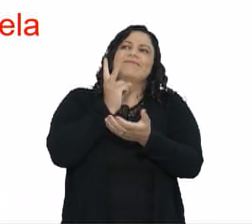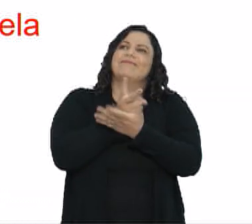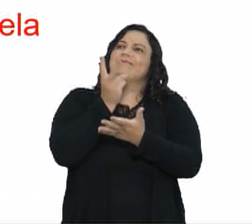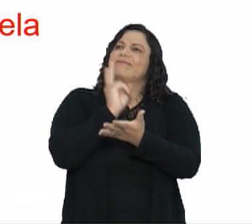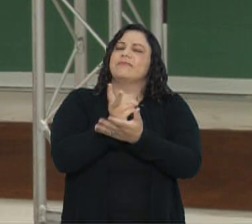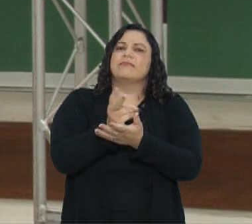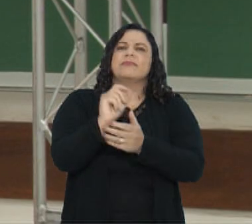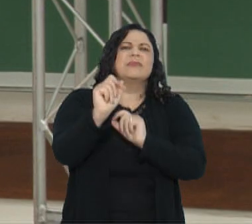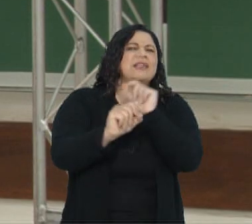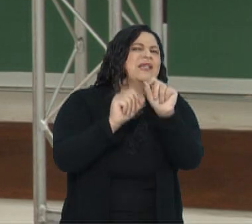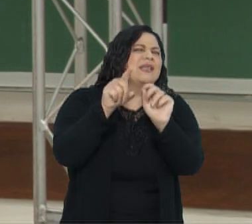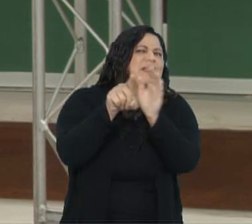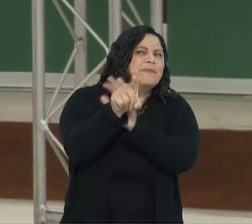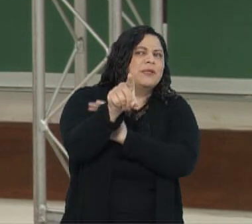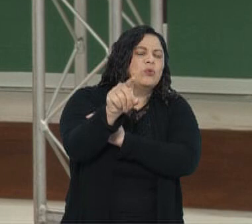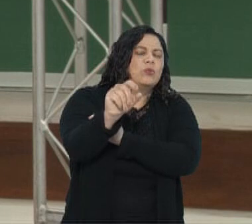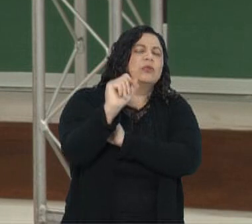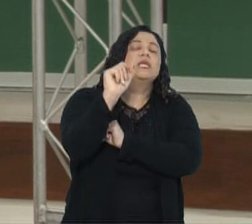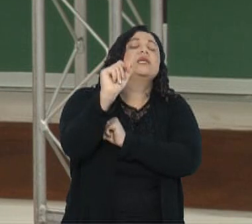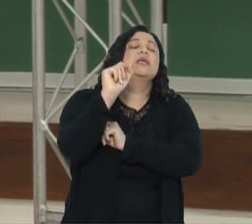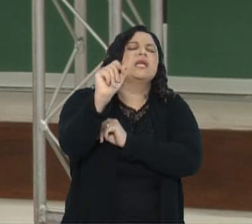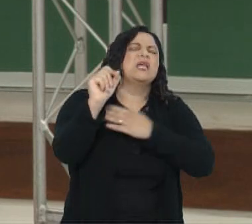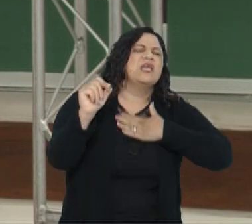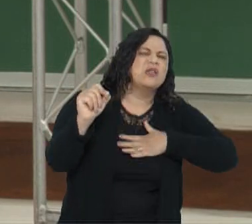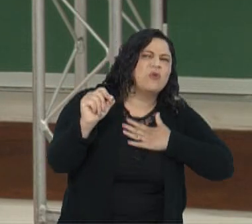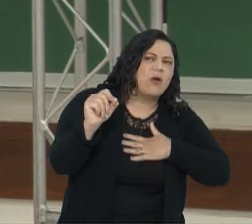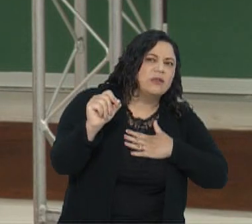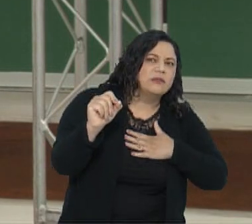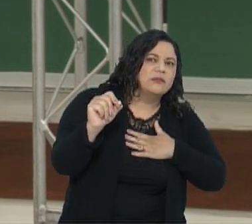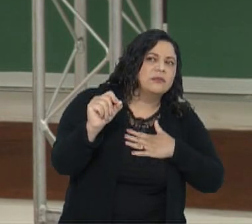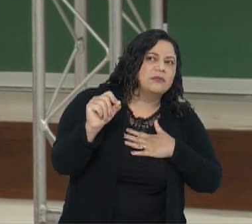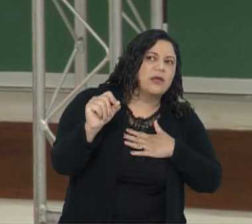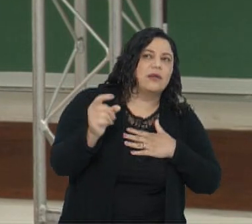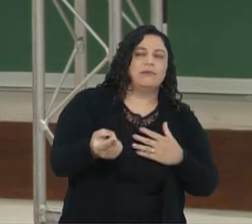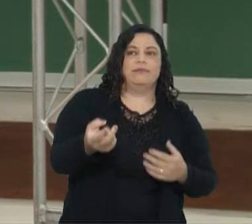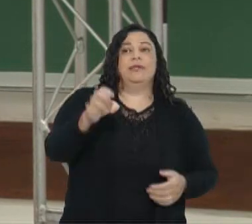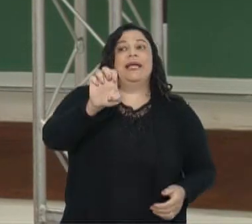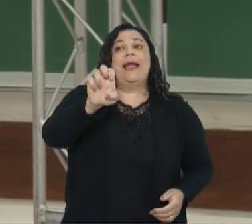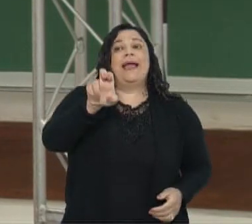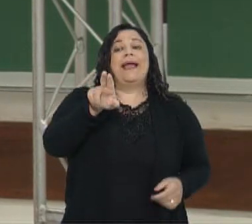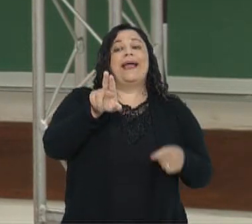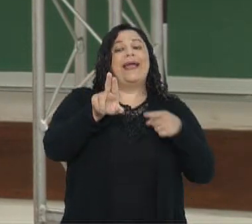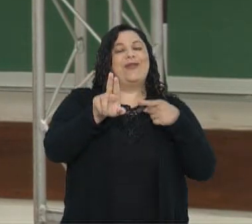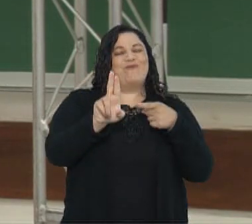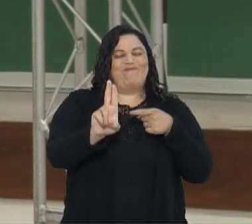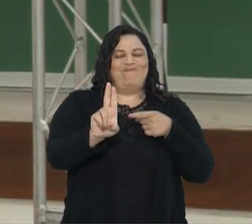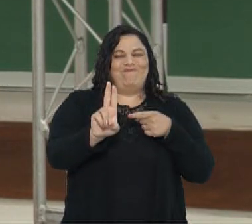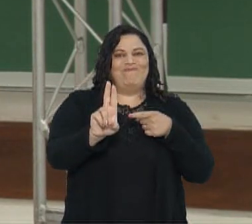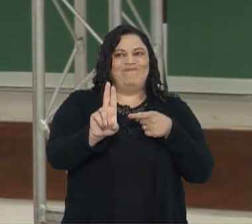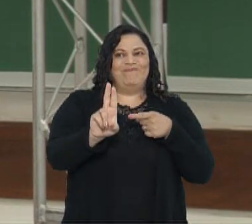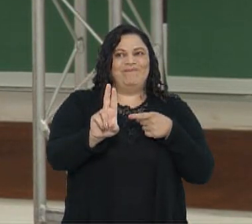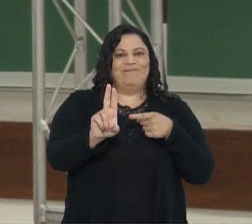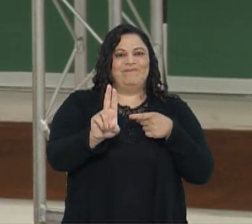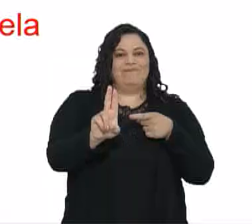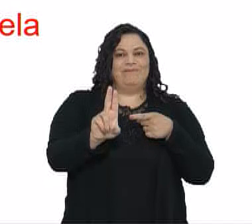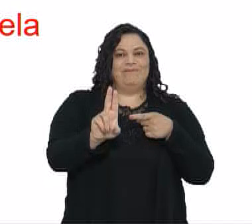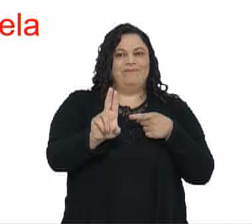Eu. Então veja que eu sei. Está escondido, mas eu sei quem é. Portanto,